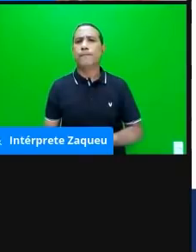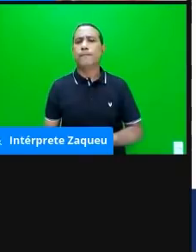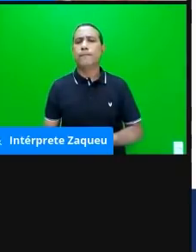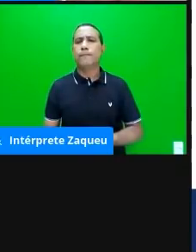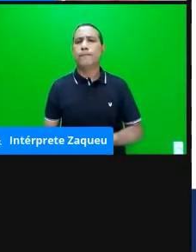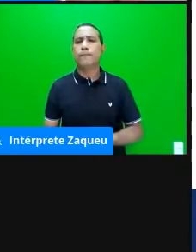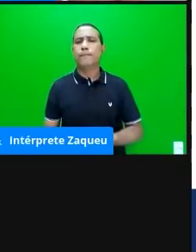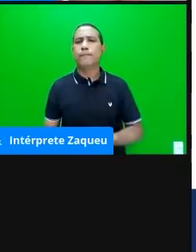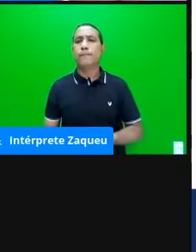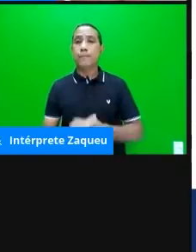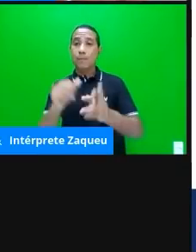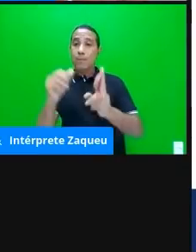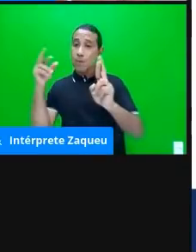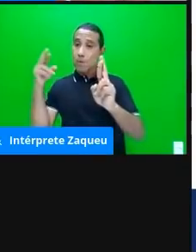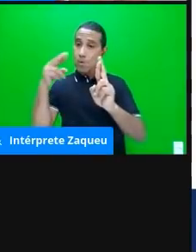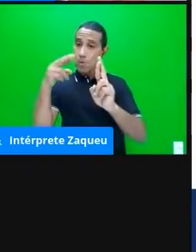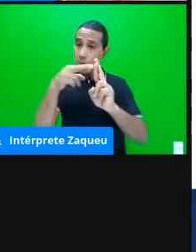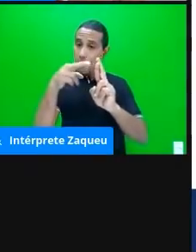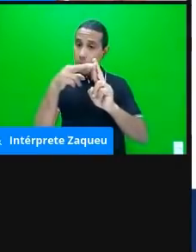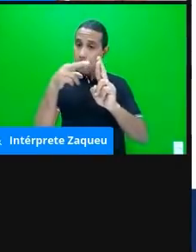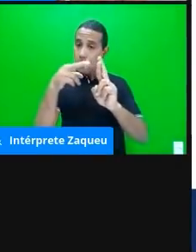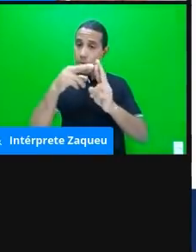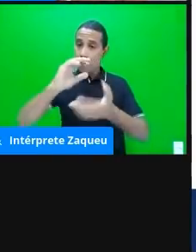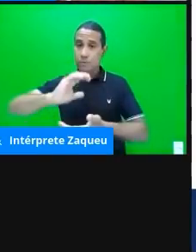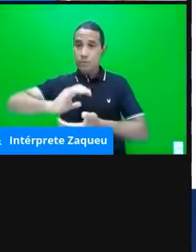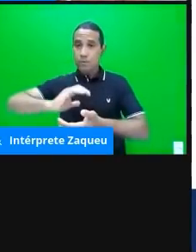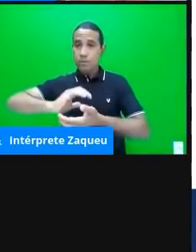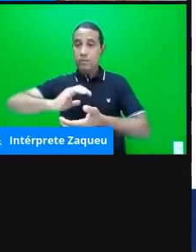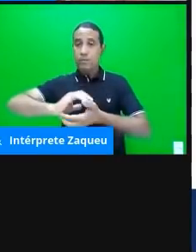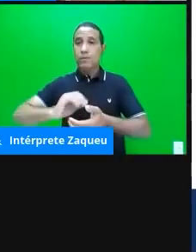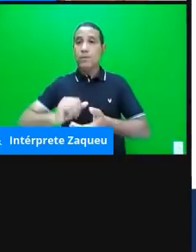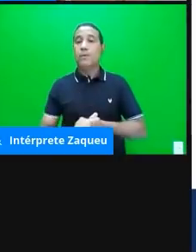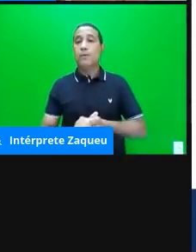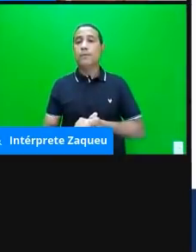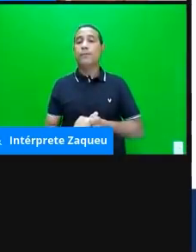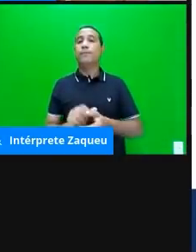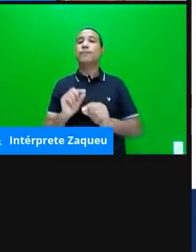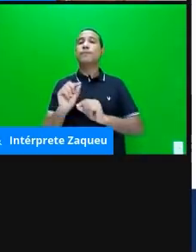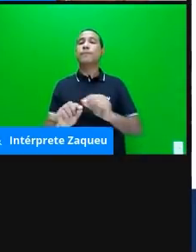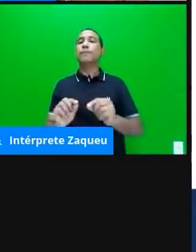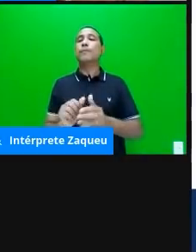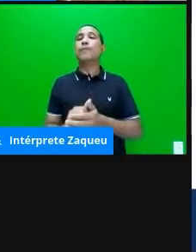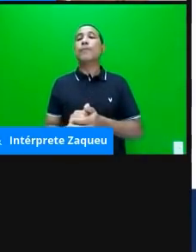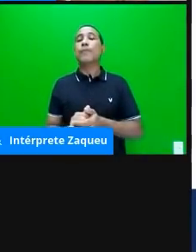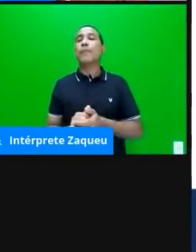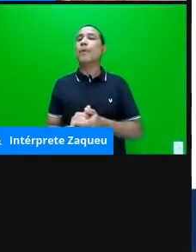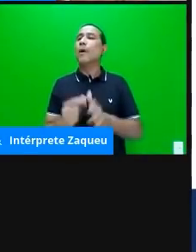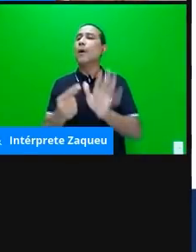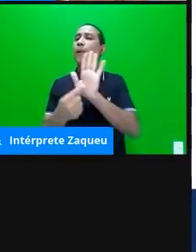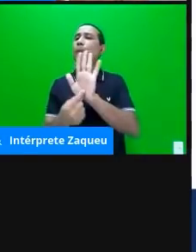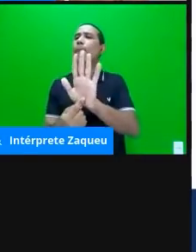O referencial curricular da Rede Municipal de Ensino, ele traz